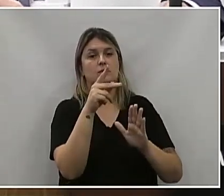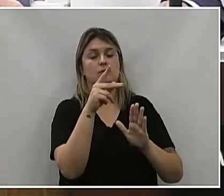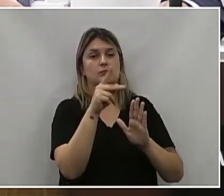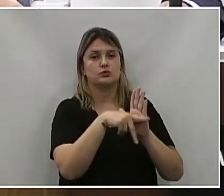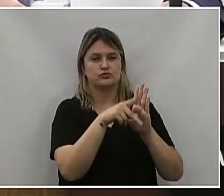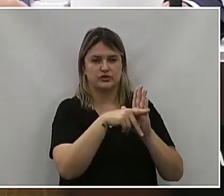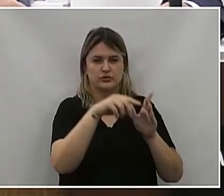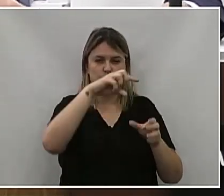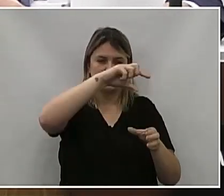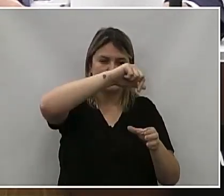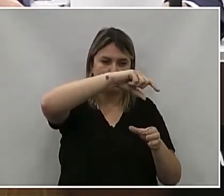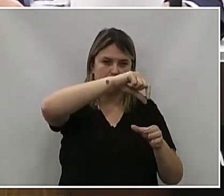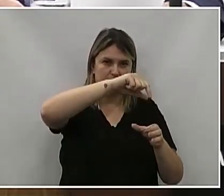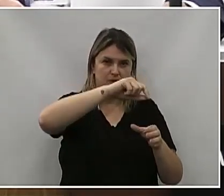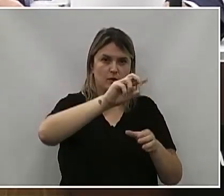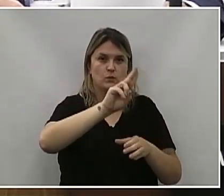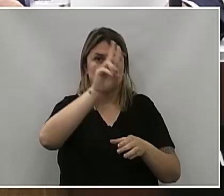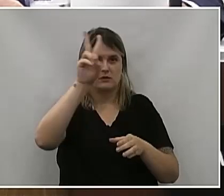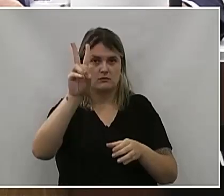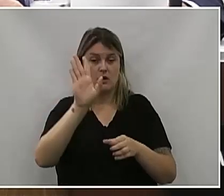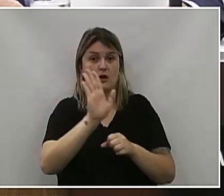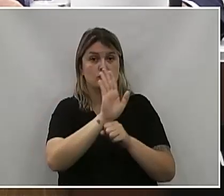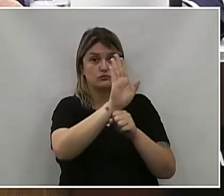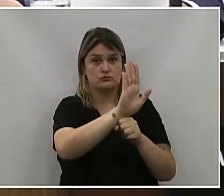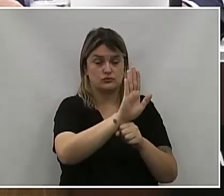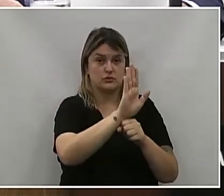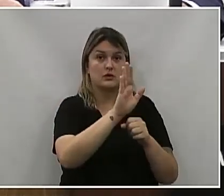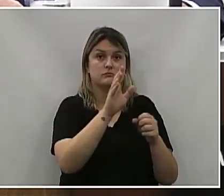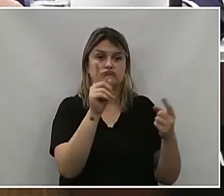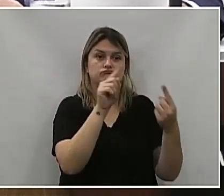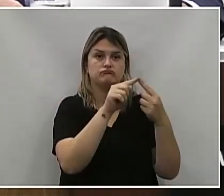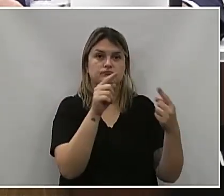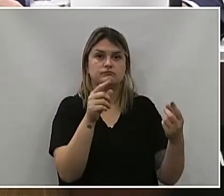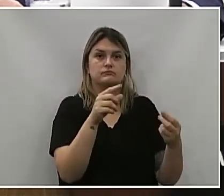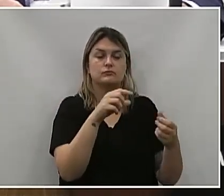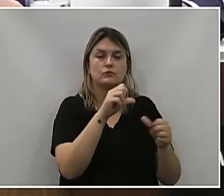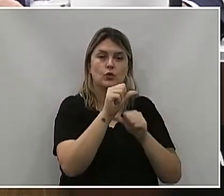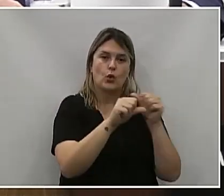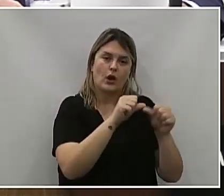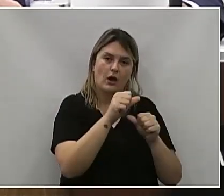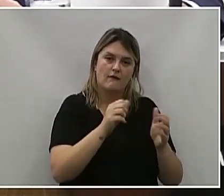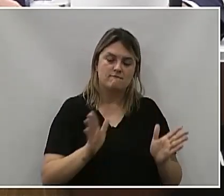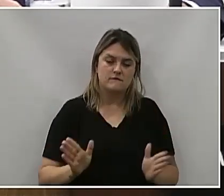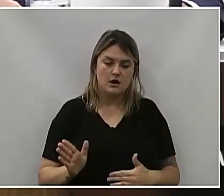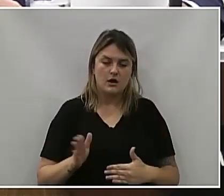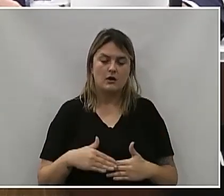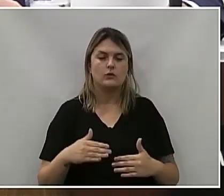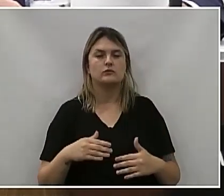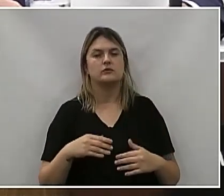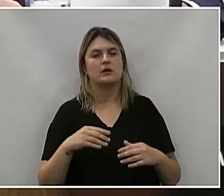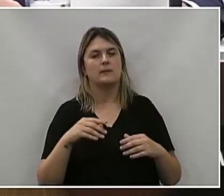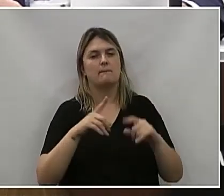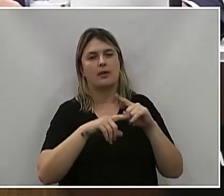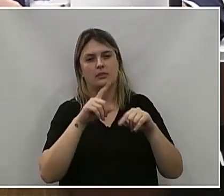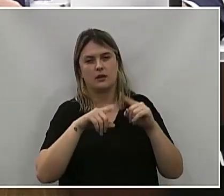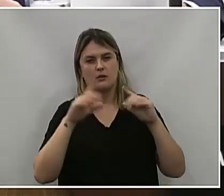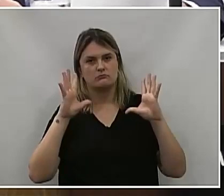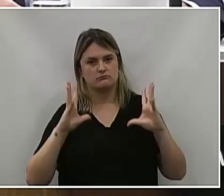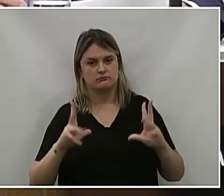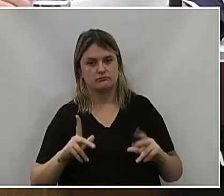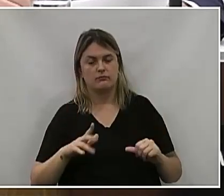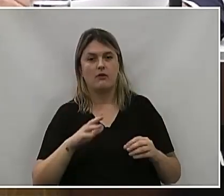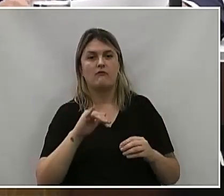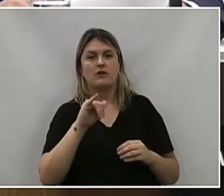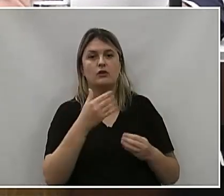Tampinha União, com o objetivo de incentivar a coleta de tampas de plástico e a permuta por fraldas geriátricas e por itens de higiene, a